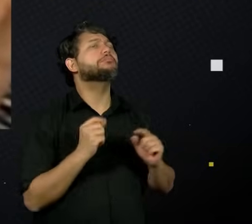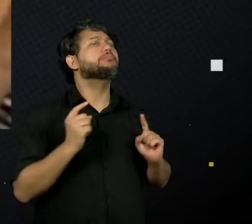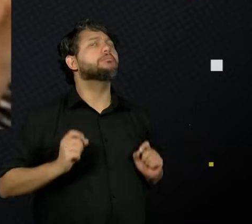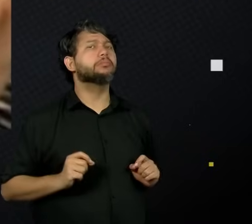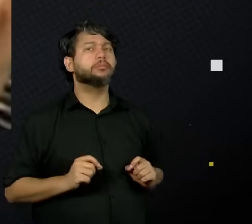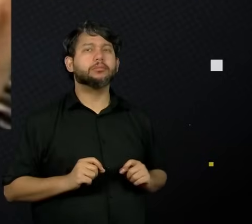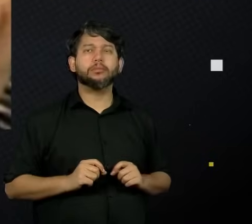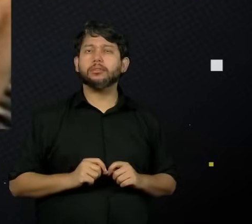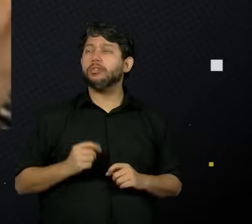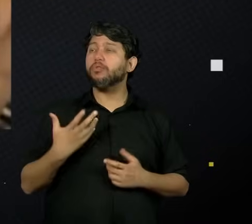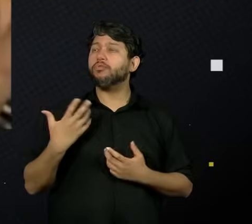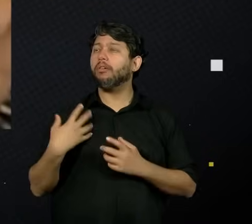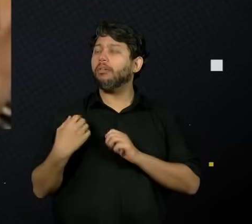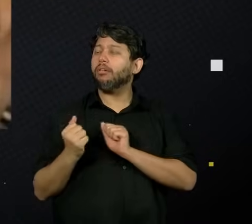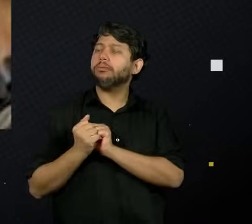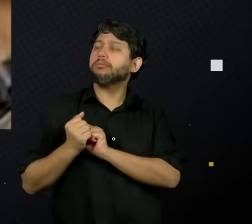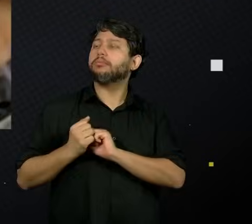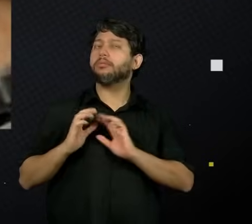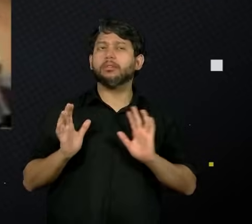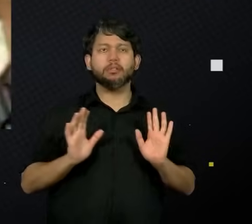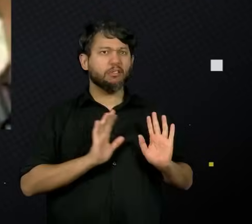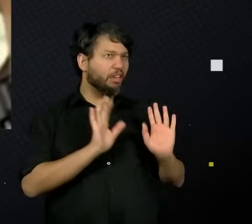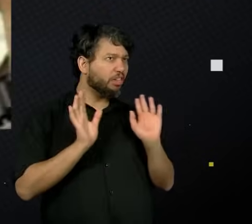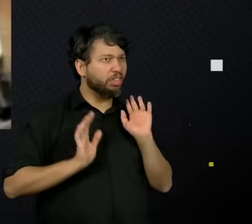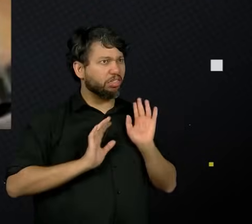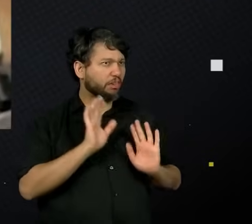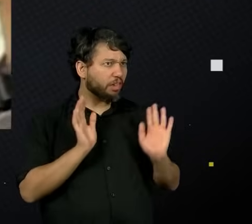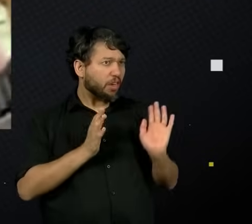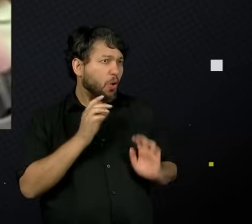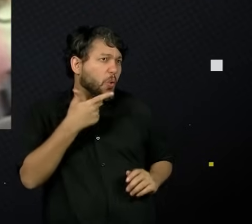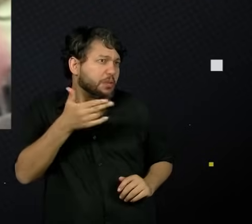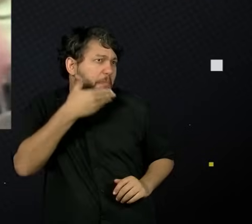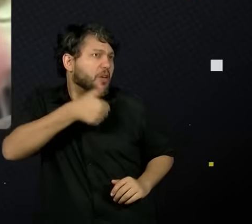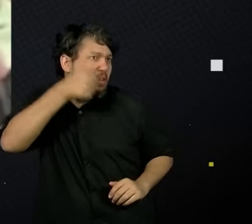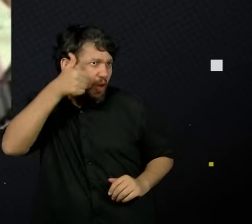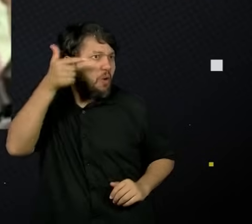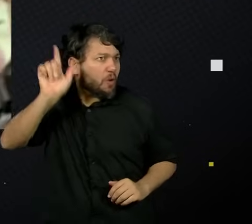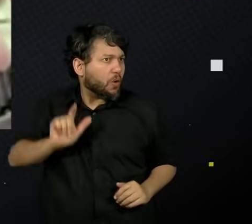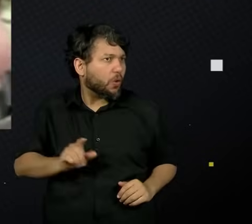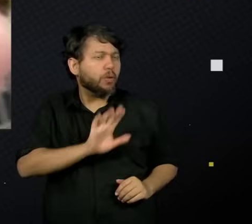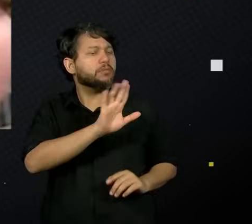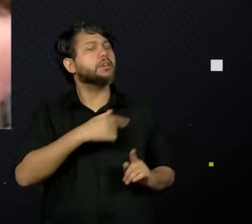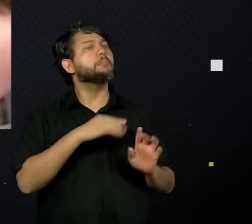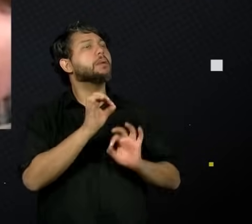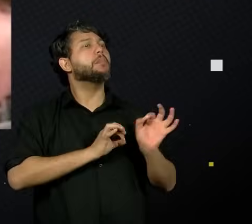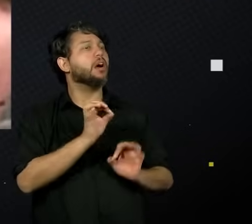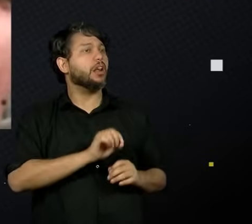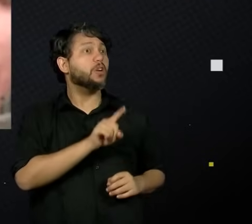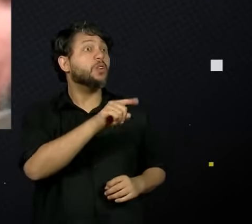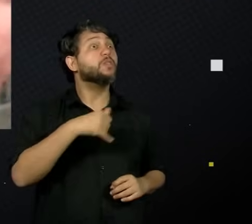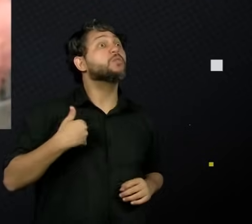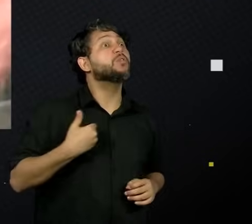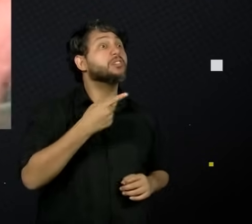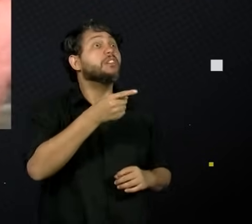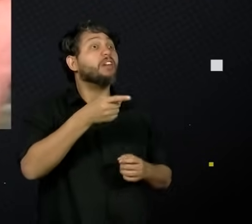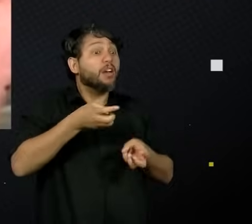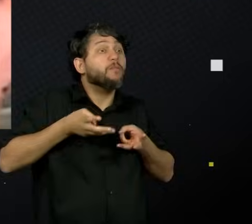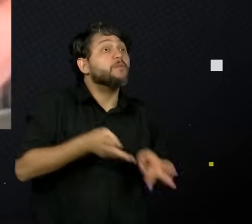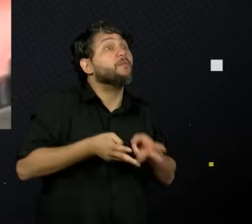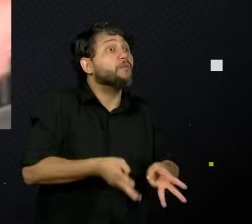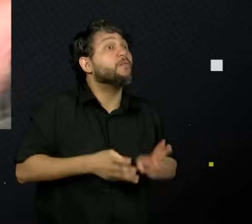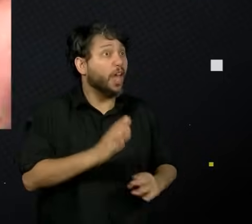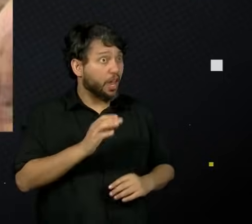Eu só quero trocar por coisa minhoca. Coisa minhoca, que o grande senhor está preparando para quando você chegar nos infernos, filho de